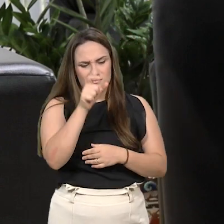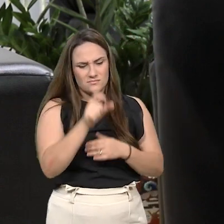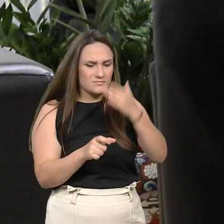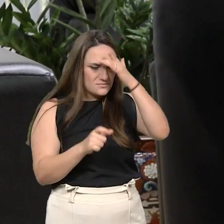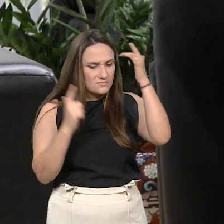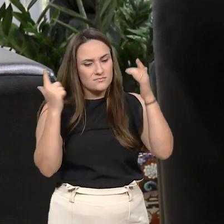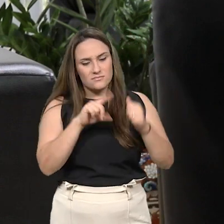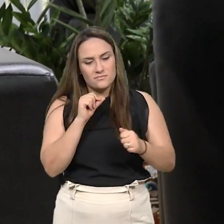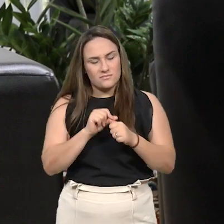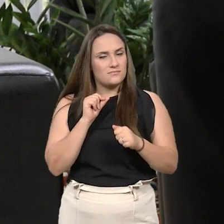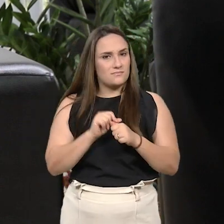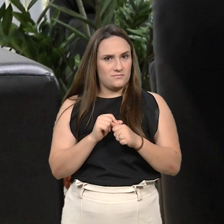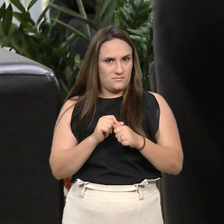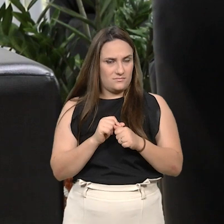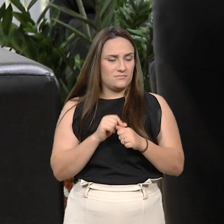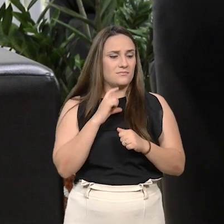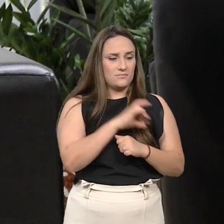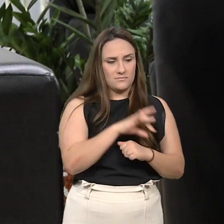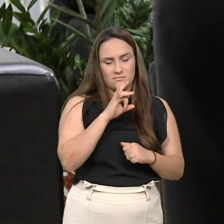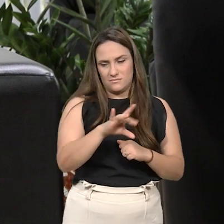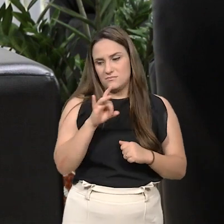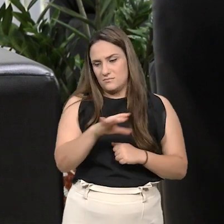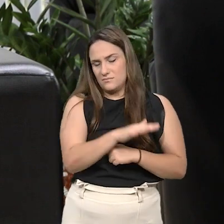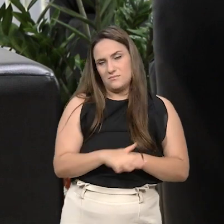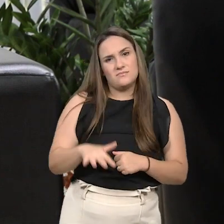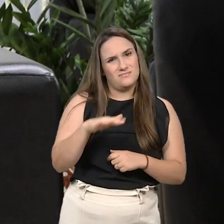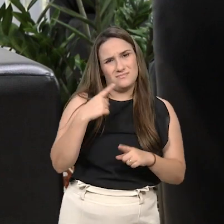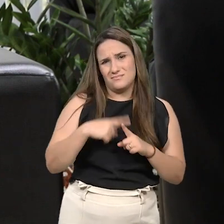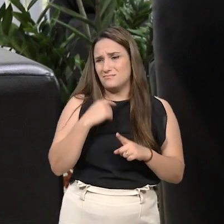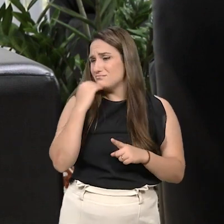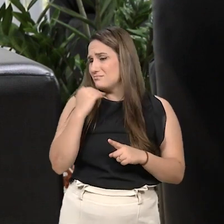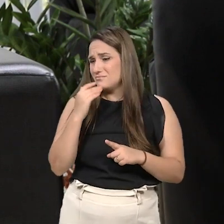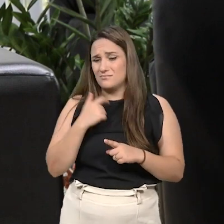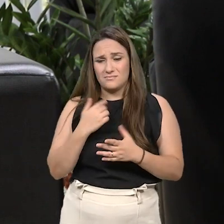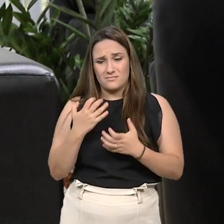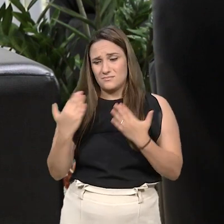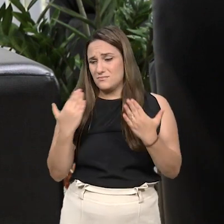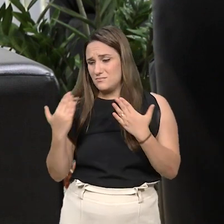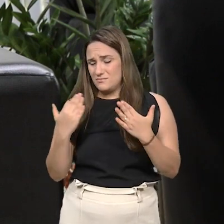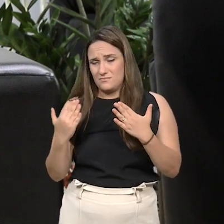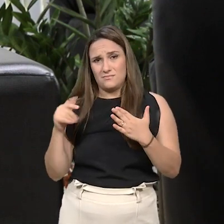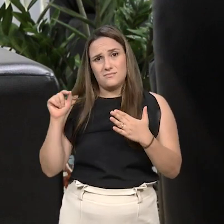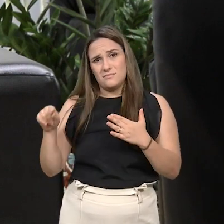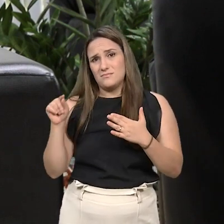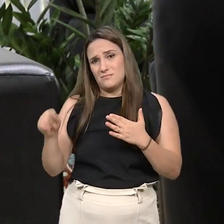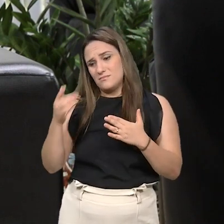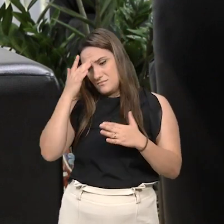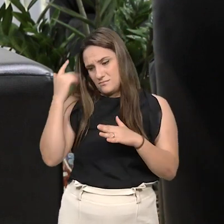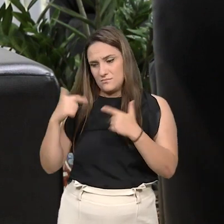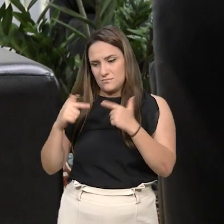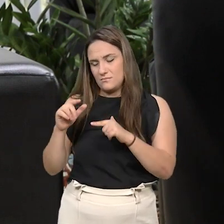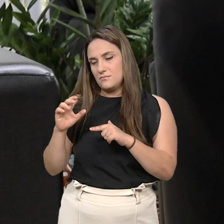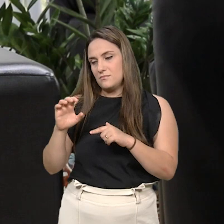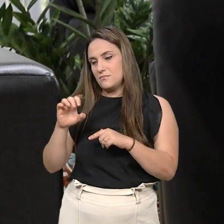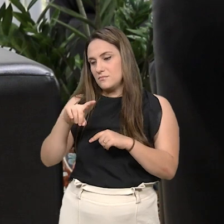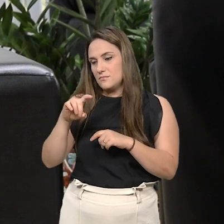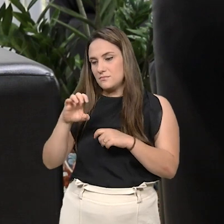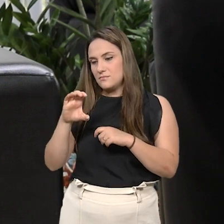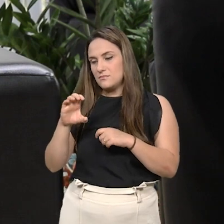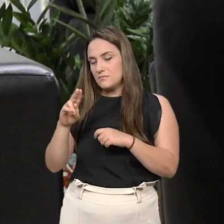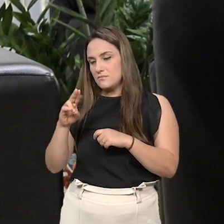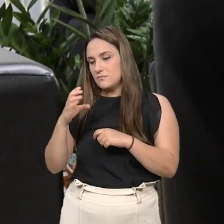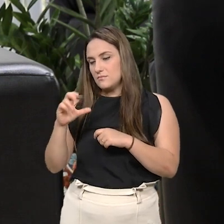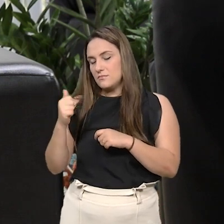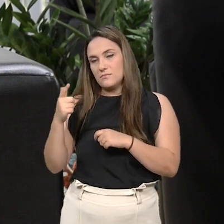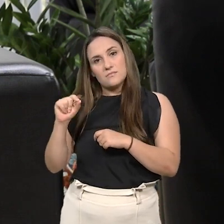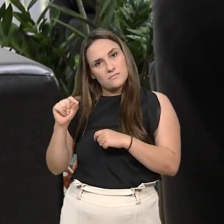servidor consegue praticar em cada uma das áreas. Porque não adianta eu querer comparar um servidor que trabalha na execução fiscal